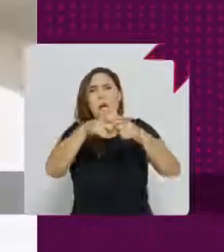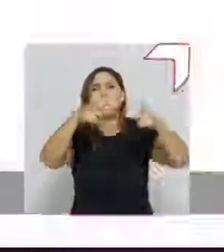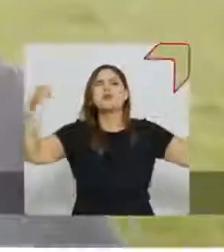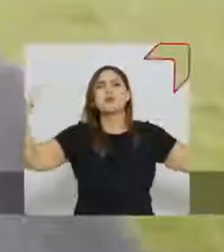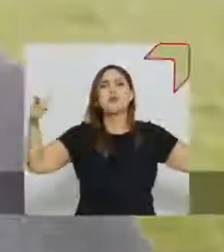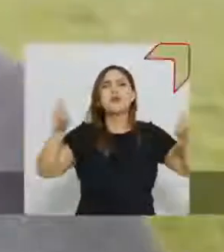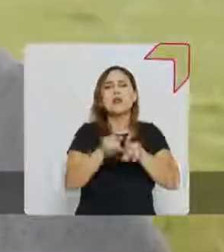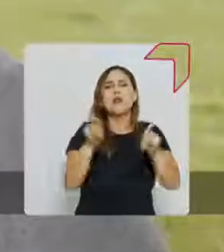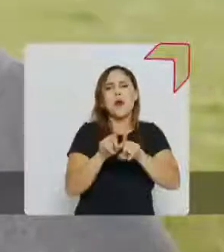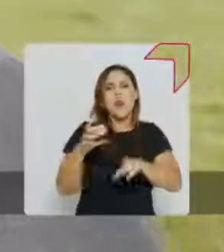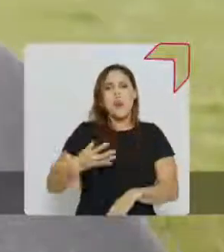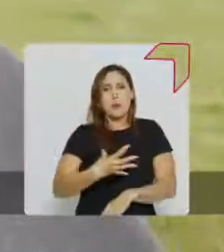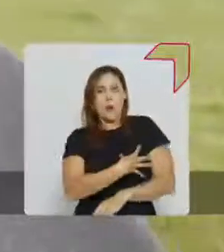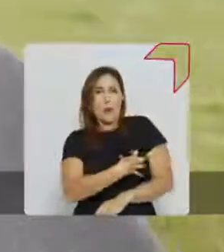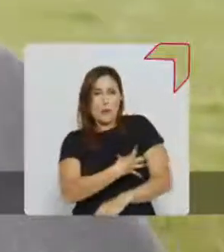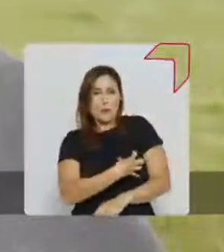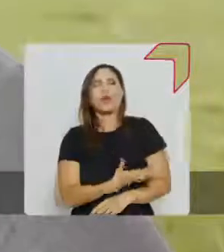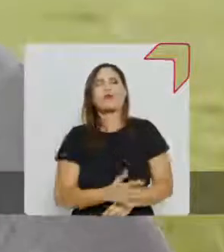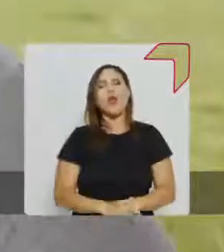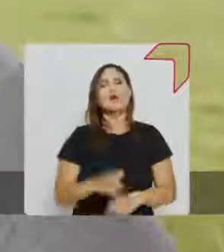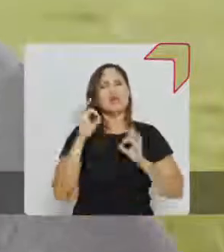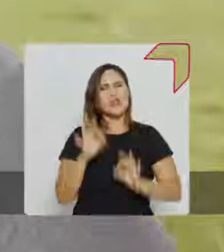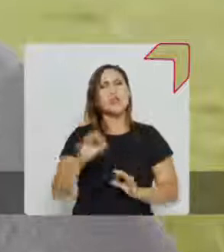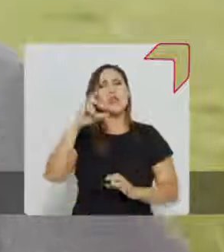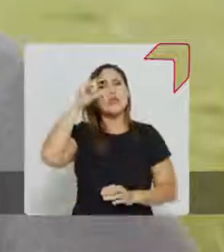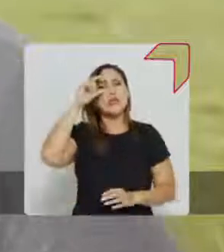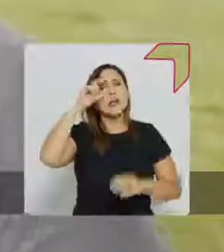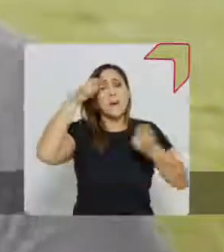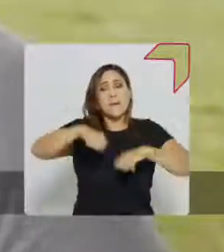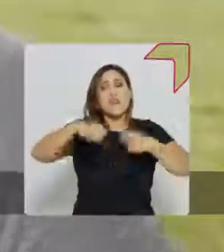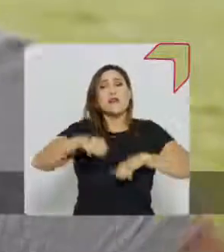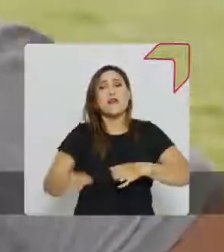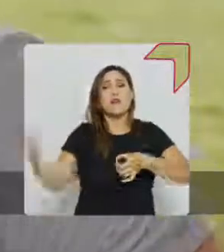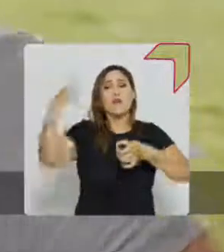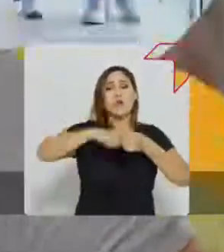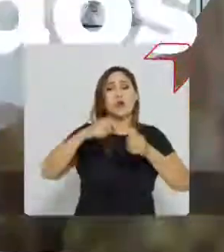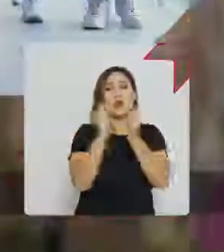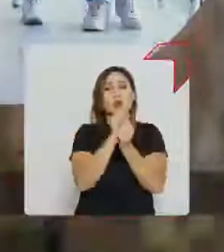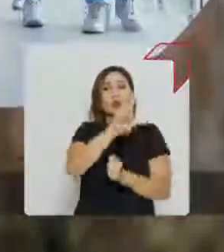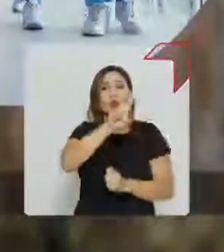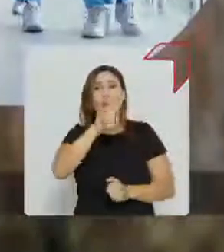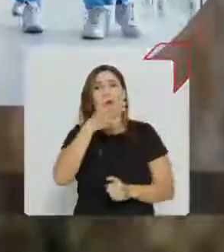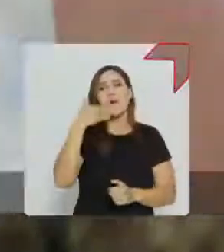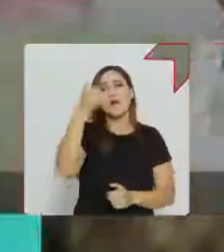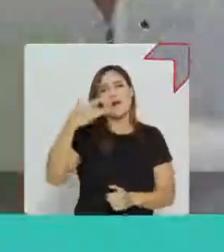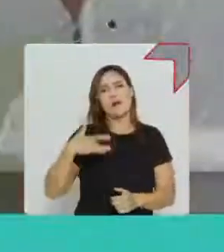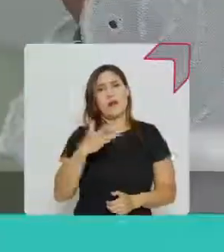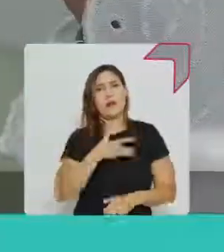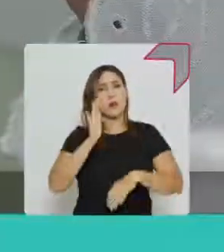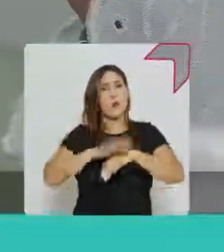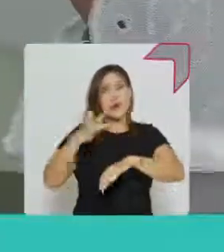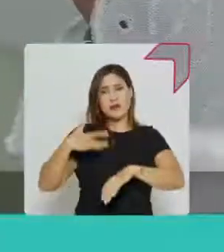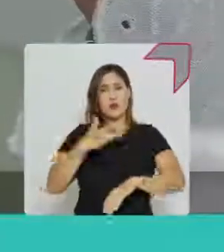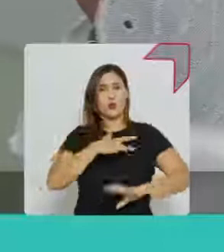laboratório central. Eu tenho certeza que Zé precisa voltar, mas Lu, na questão da saúde. O Mais Saúde para Todos